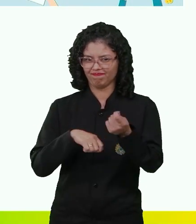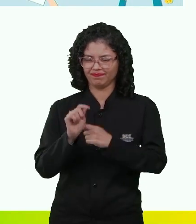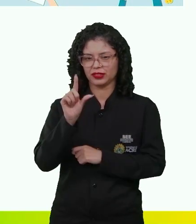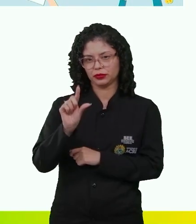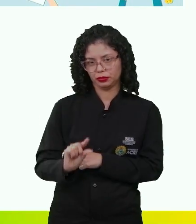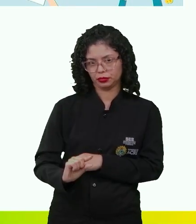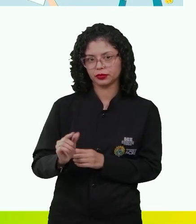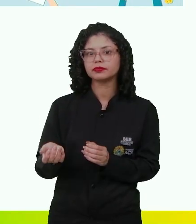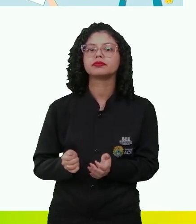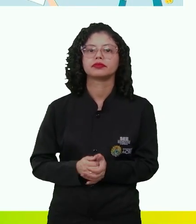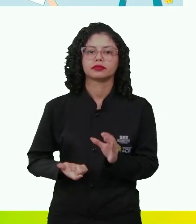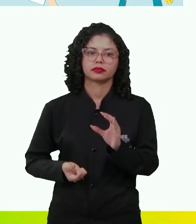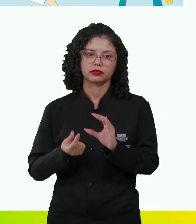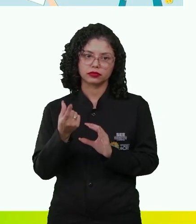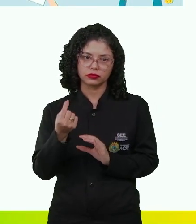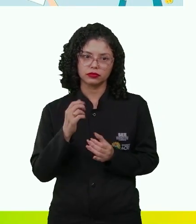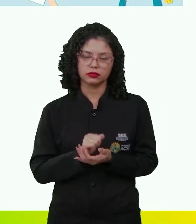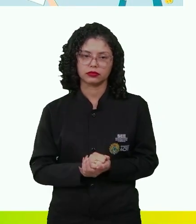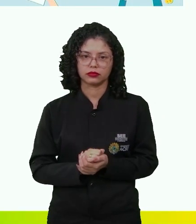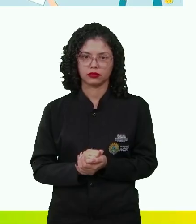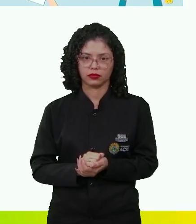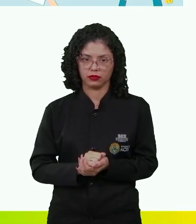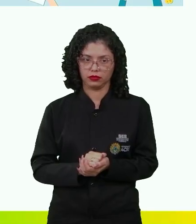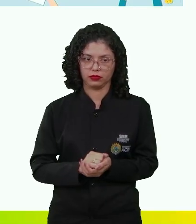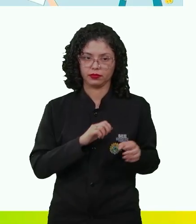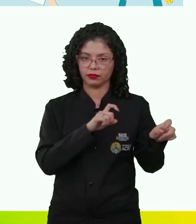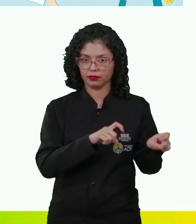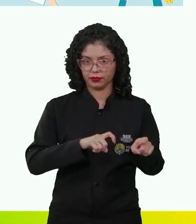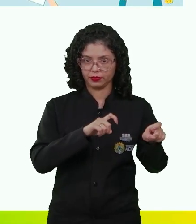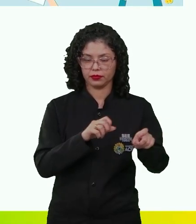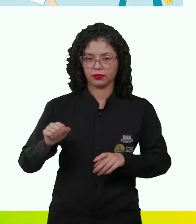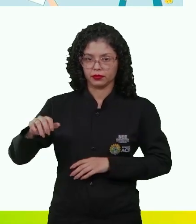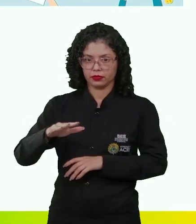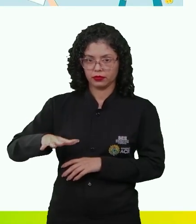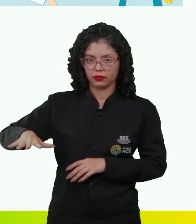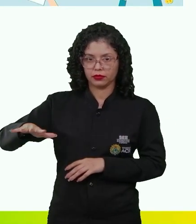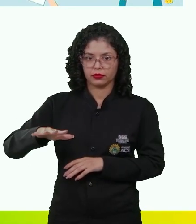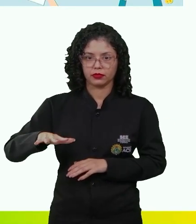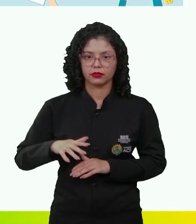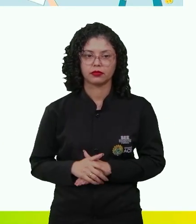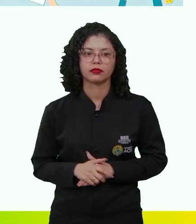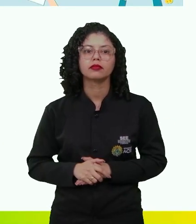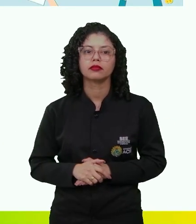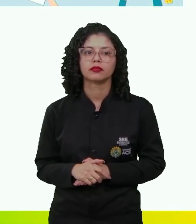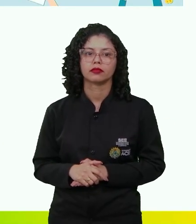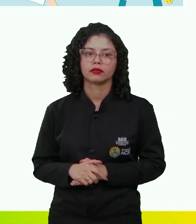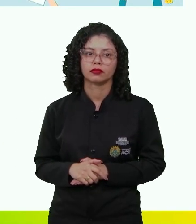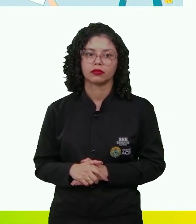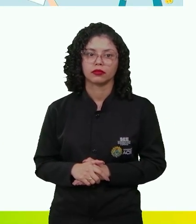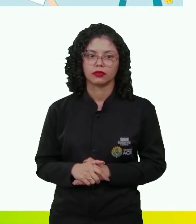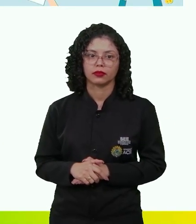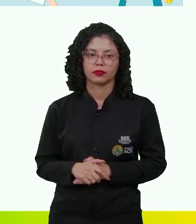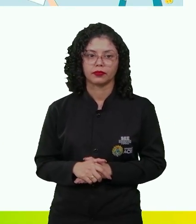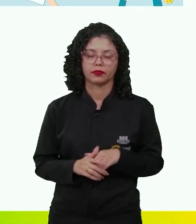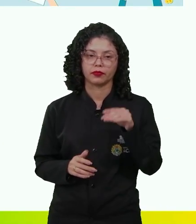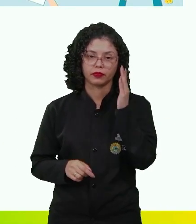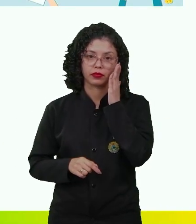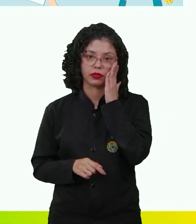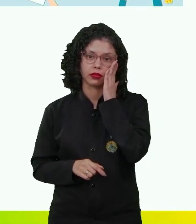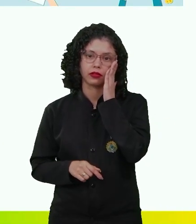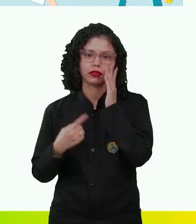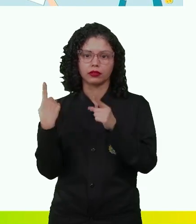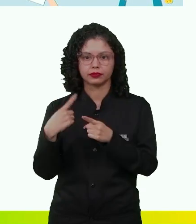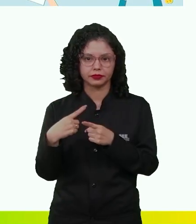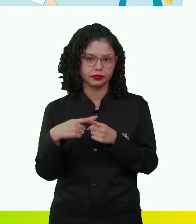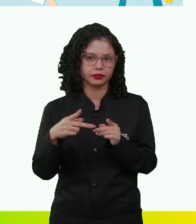economia frágil, capitalistas e agrícolas. Olha só por que eu dei o